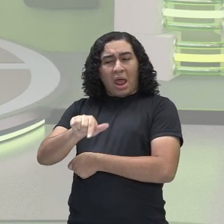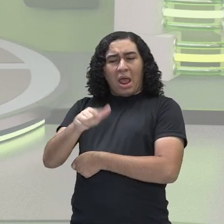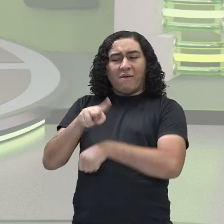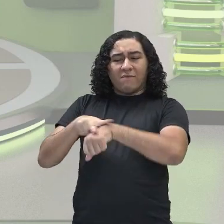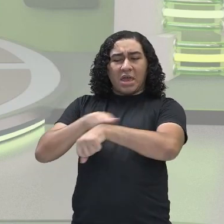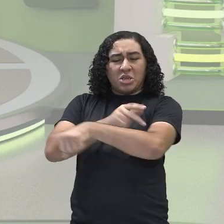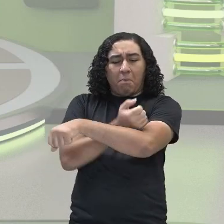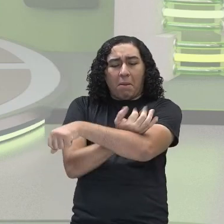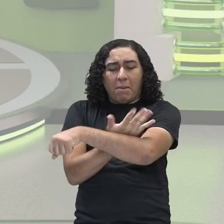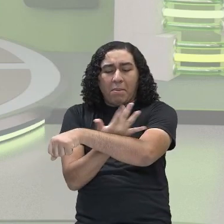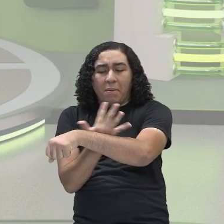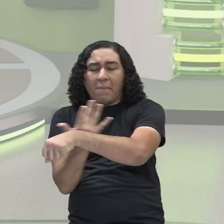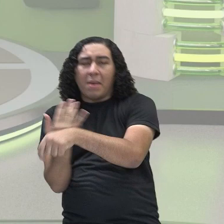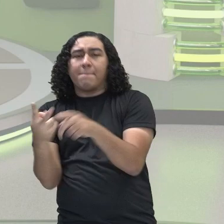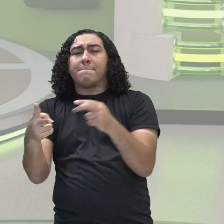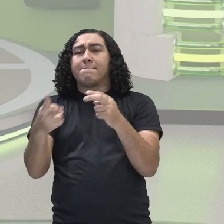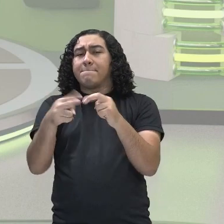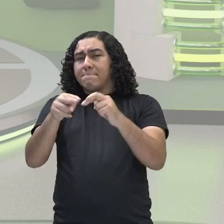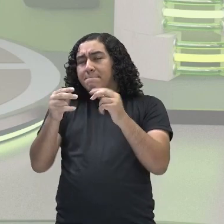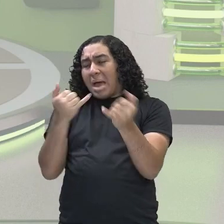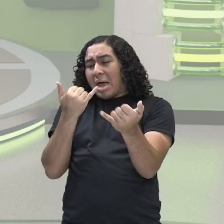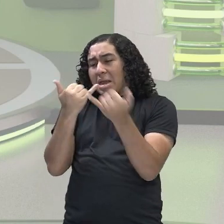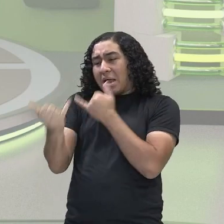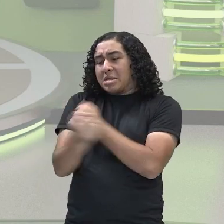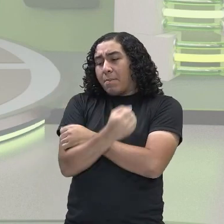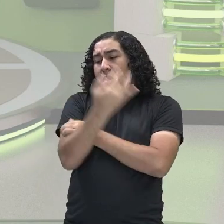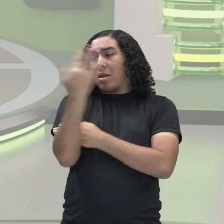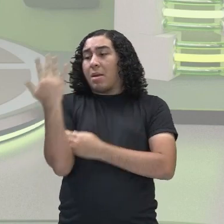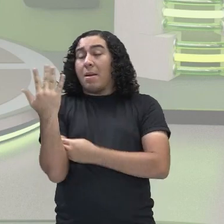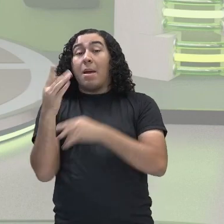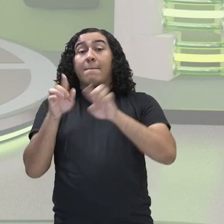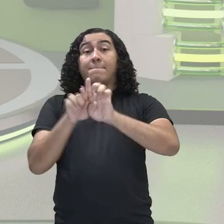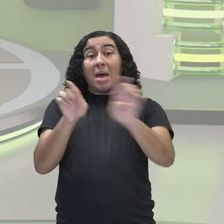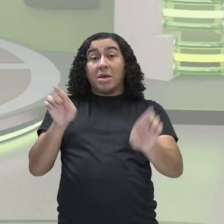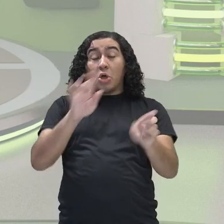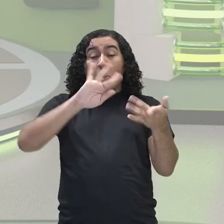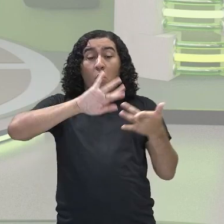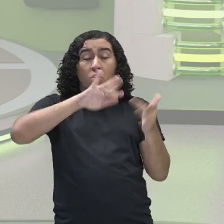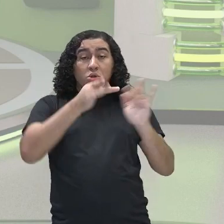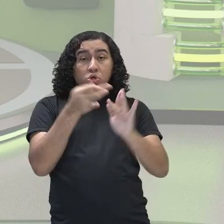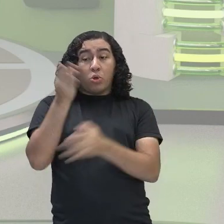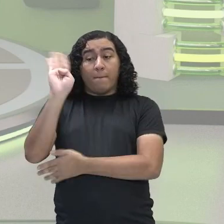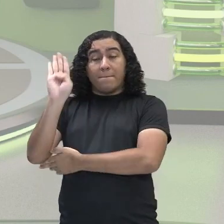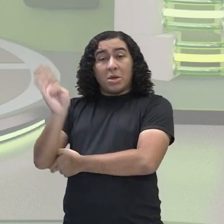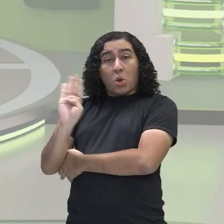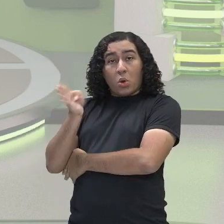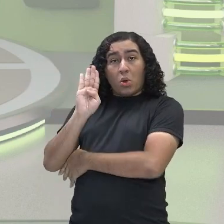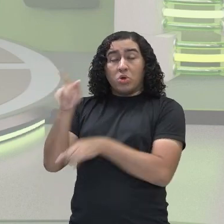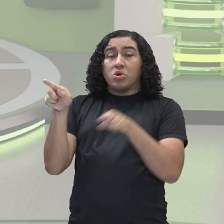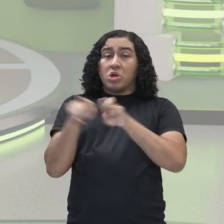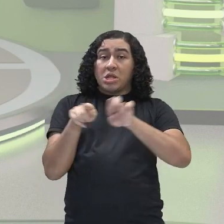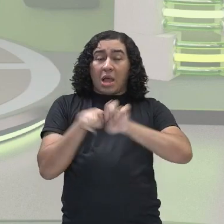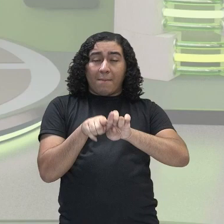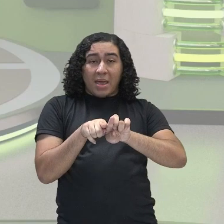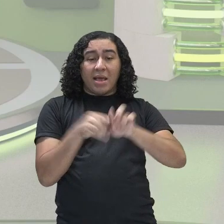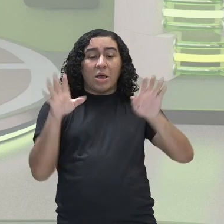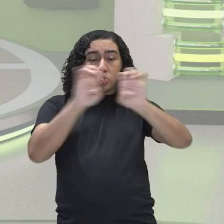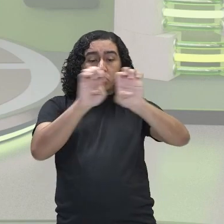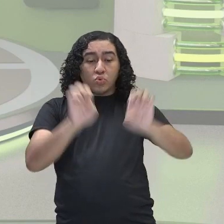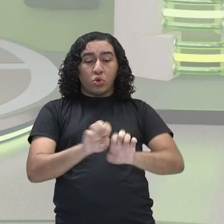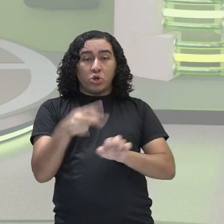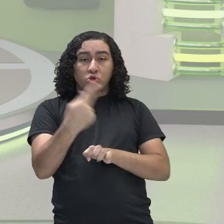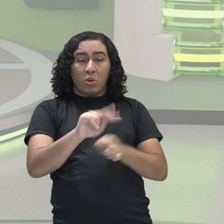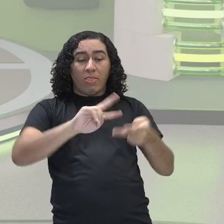que ela é semelhante a uma planta, mas do ponto de vista biológico, né, os seus tecidos, ela não vai ser igual a